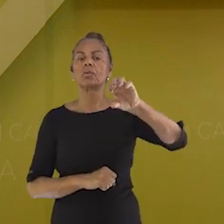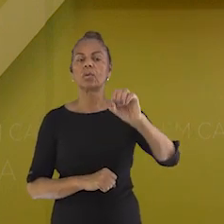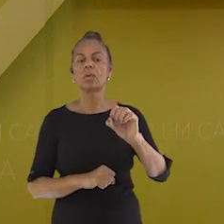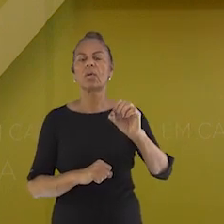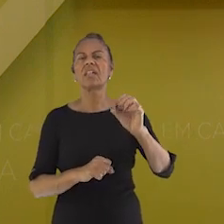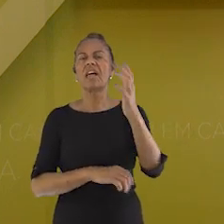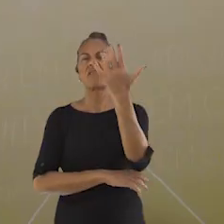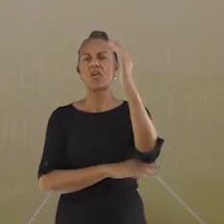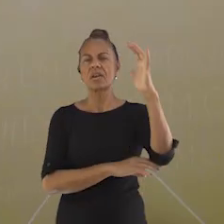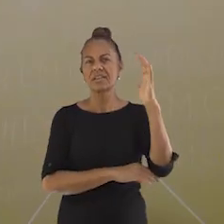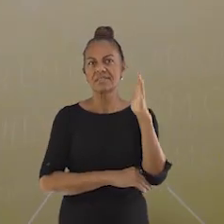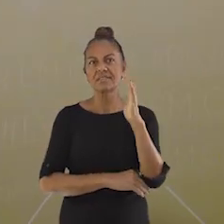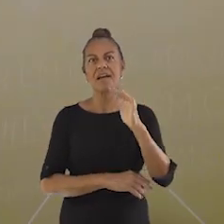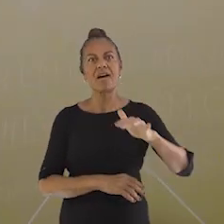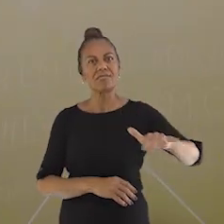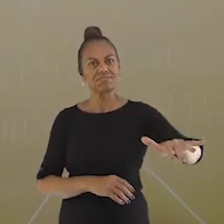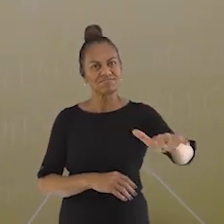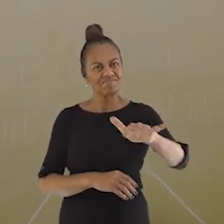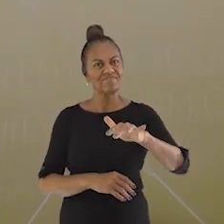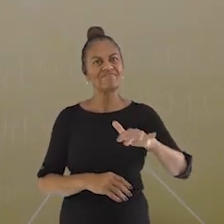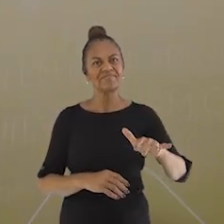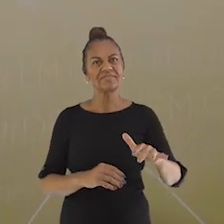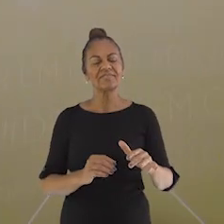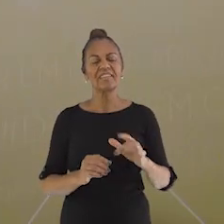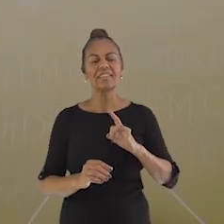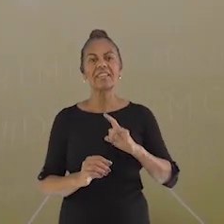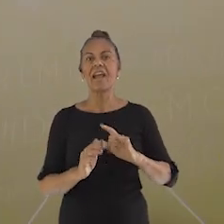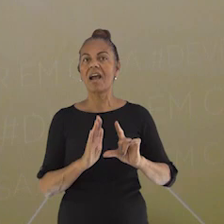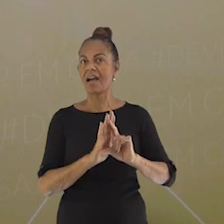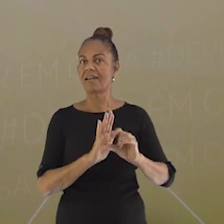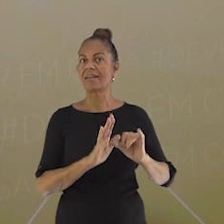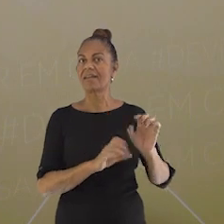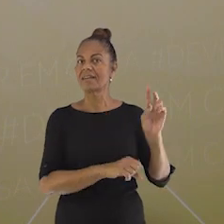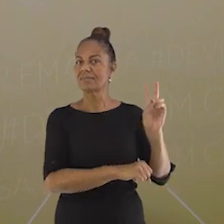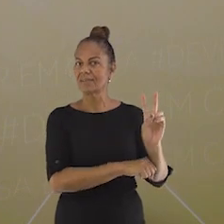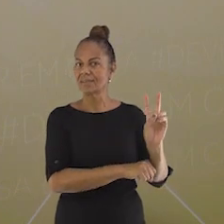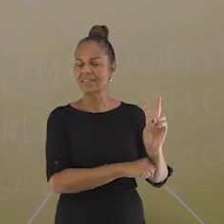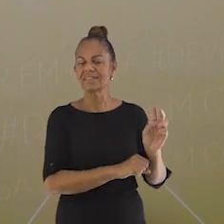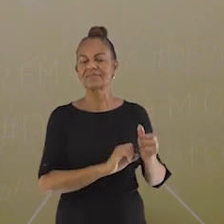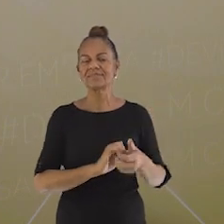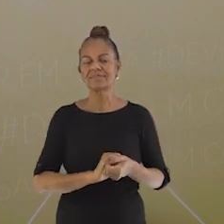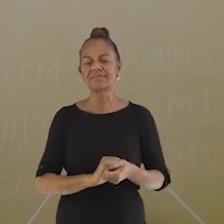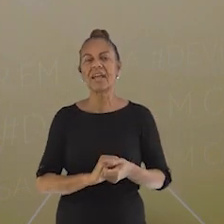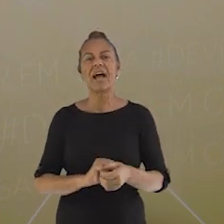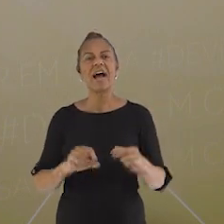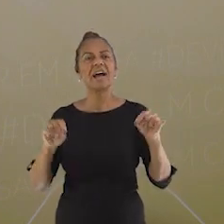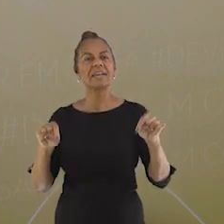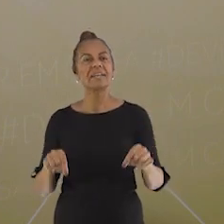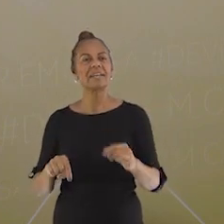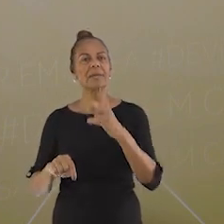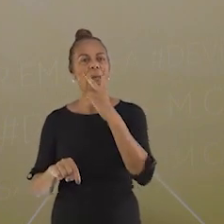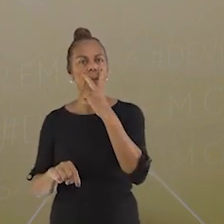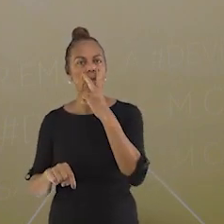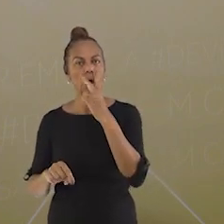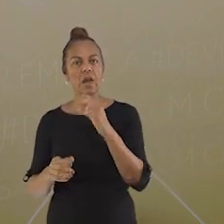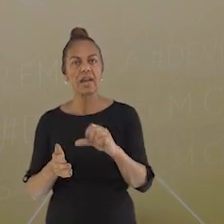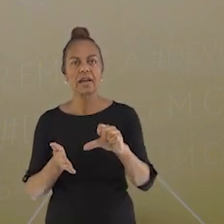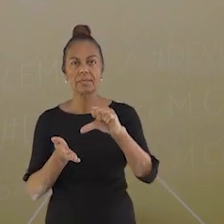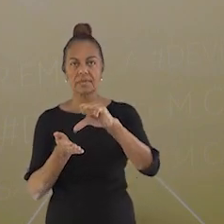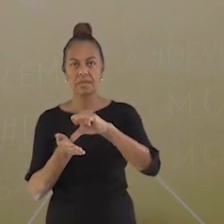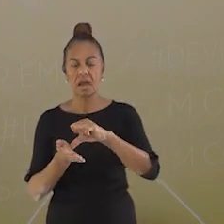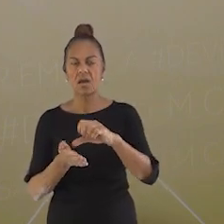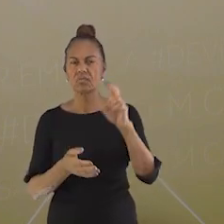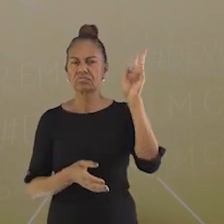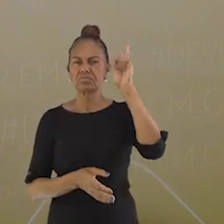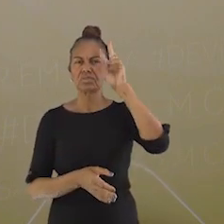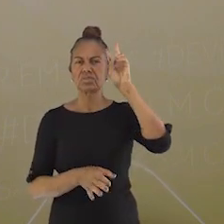Conservação. De acordo com informações do site da Prefeitura da nossa capital, Vitória,